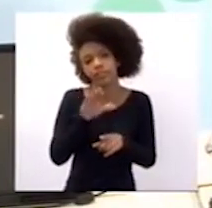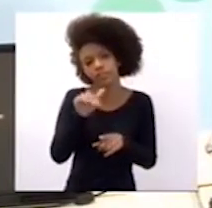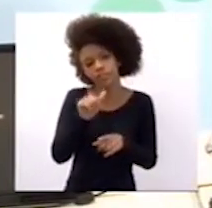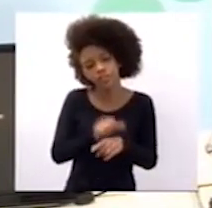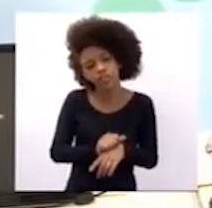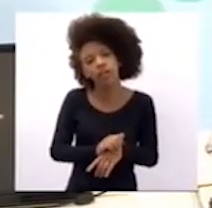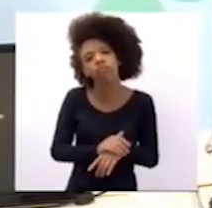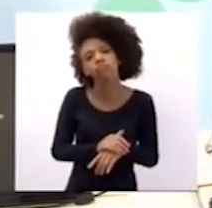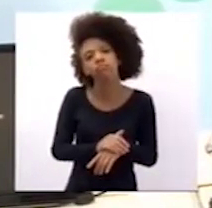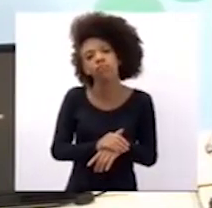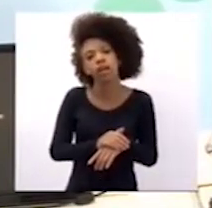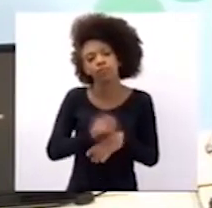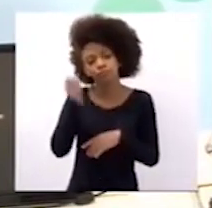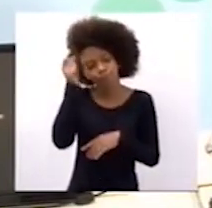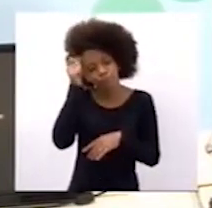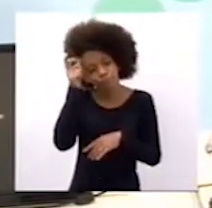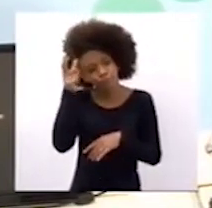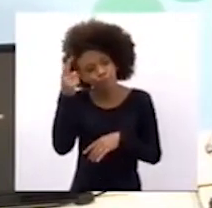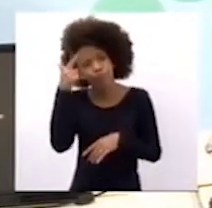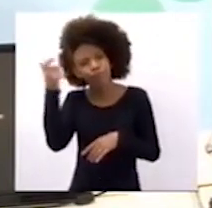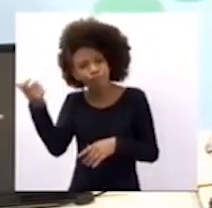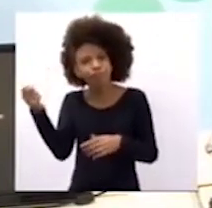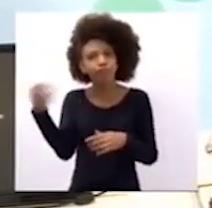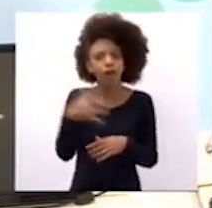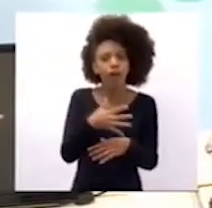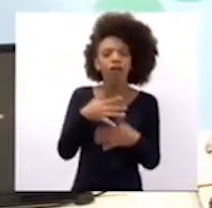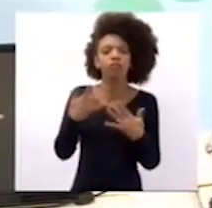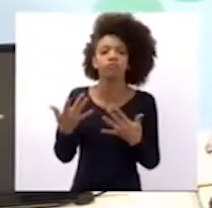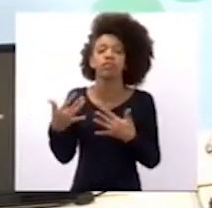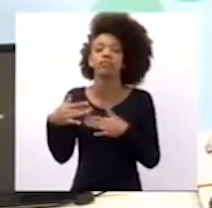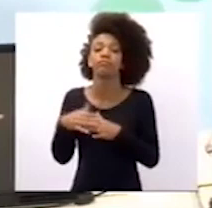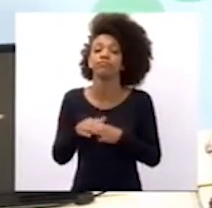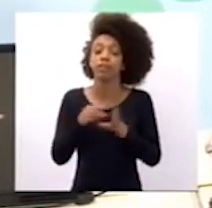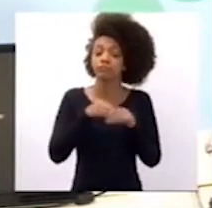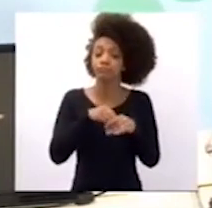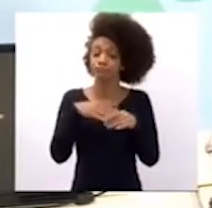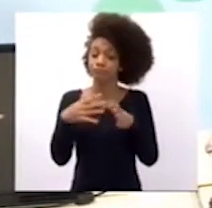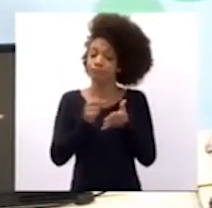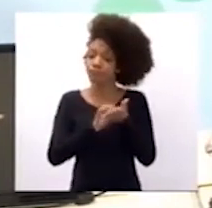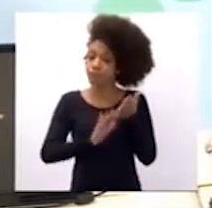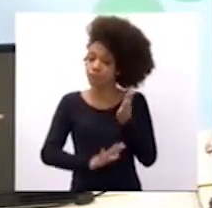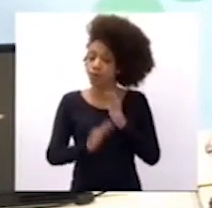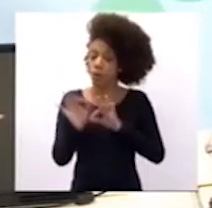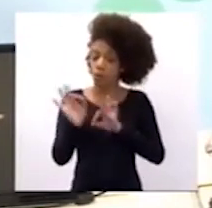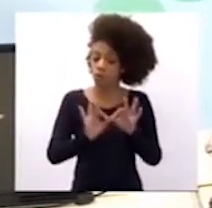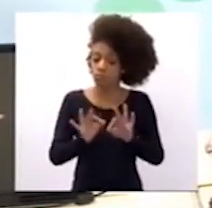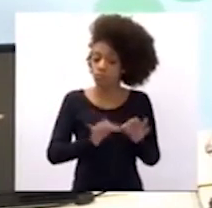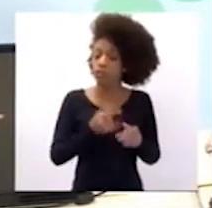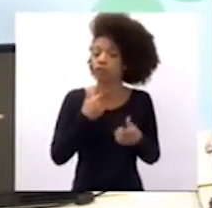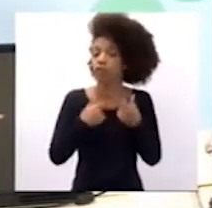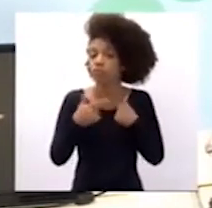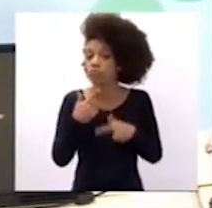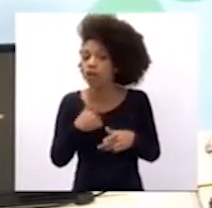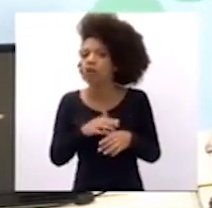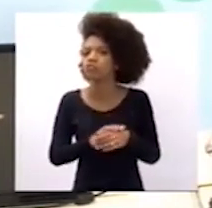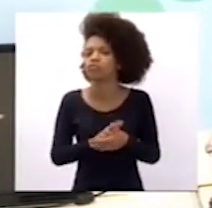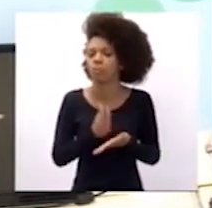criatividade e autonomia. Karina colocou disciplina, organização, vontade,